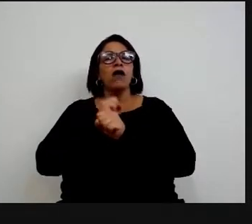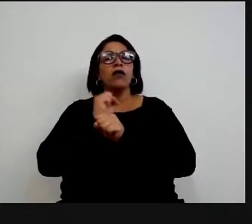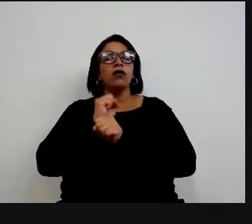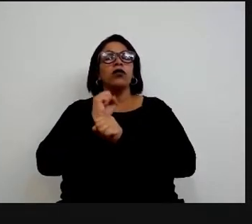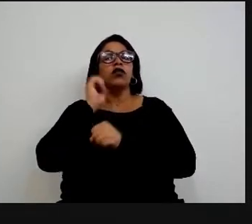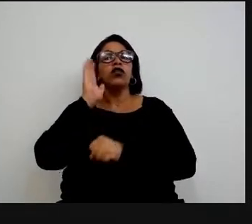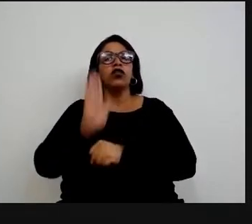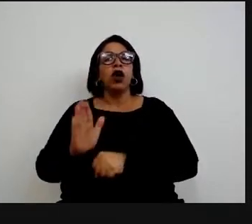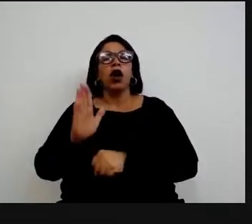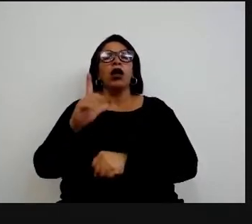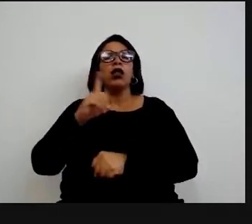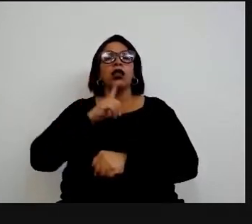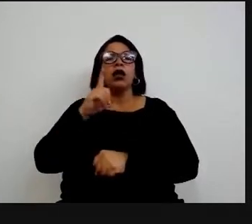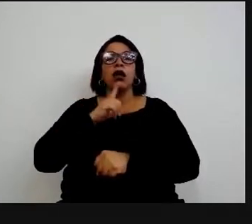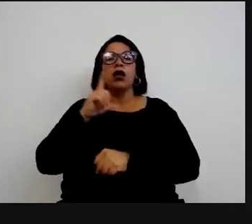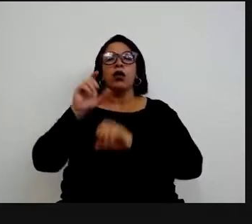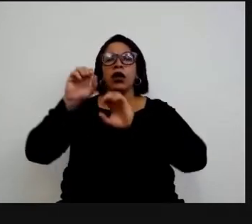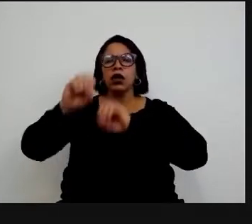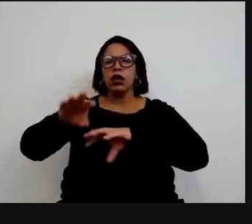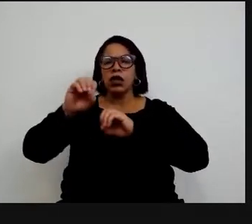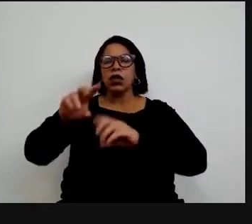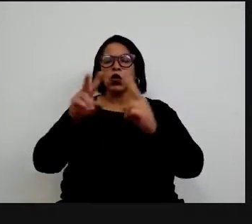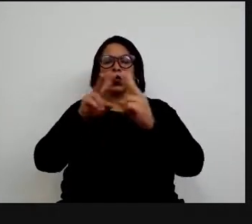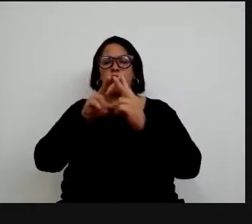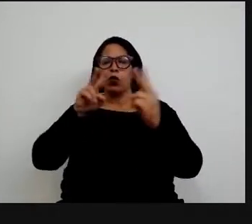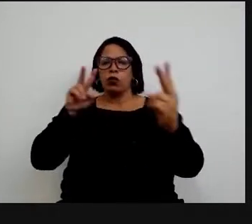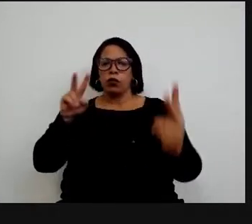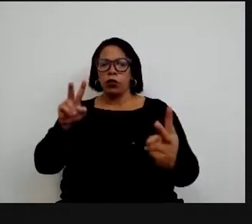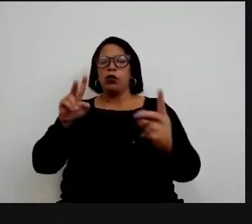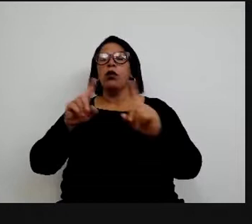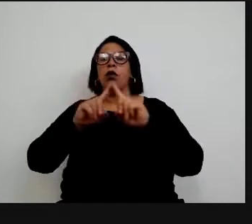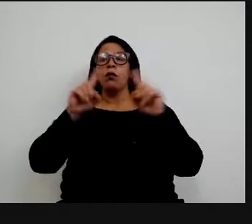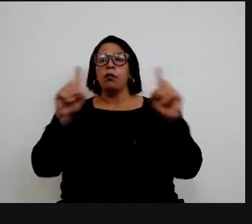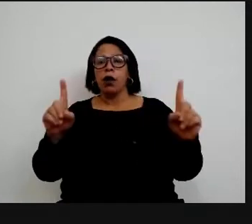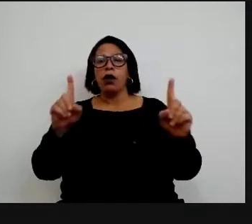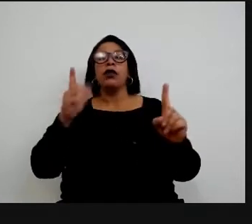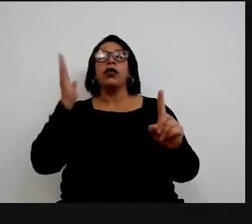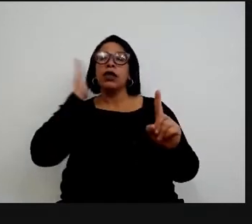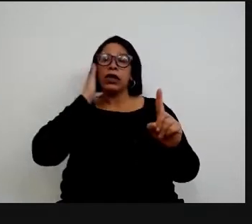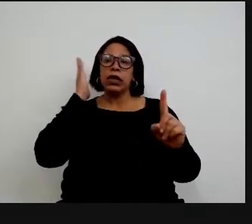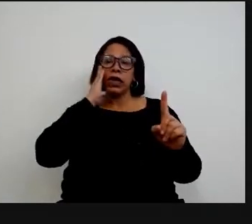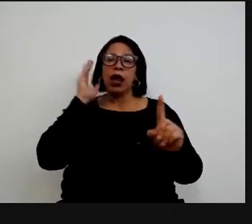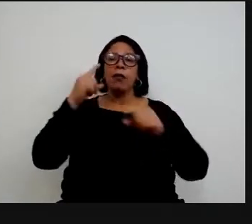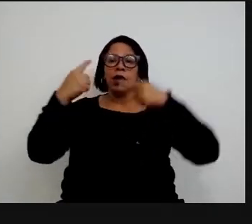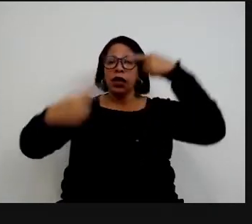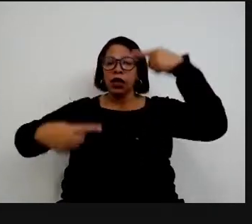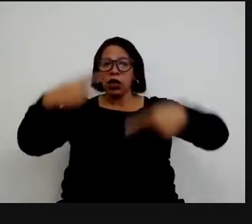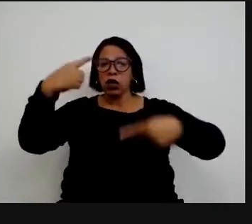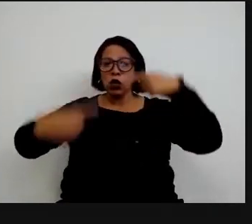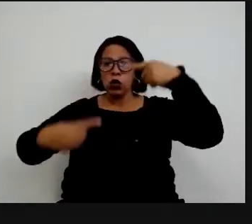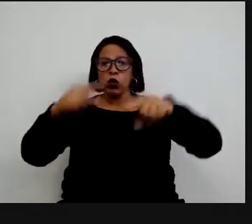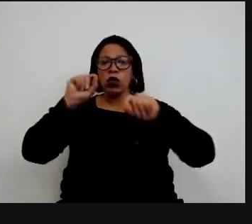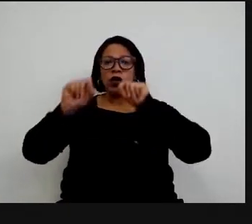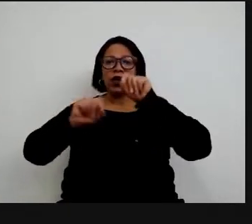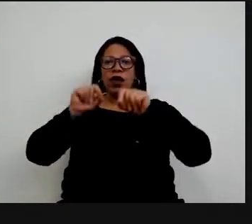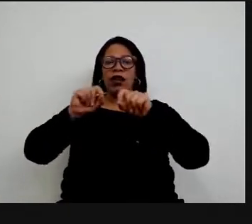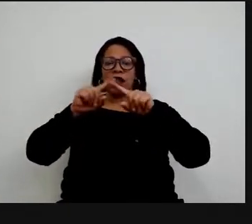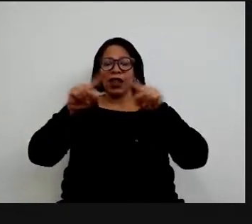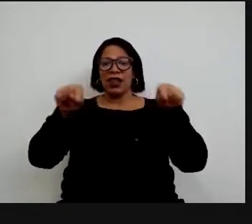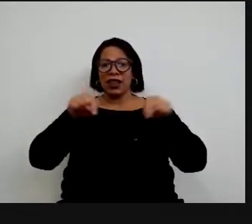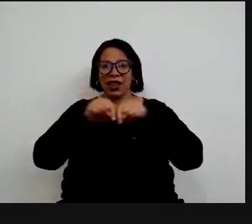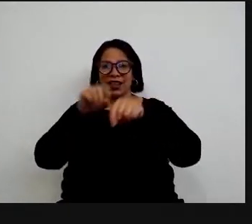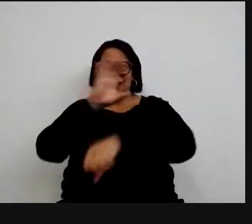gente tem usado a expressão também de educação à distância, mas a gente sempre discute isso internamente lá na